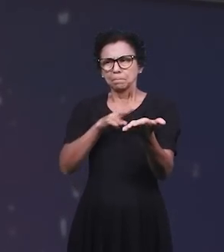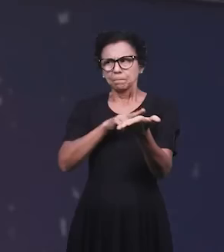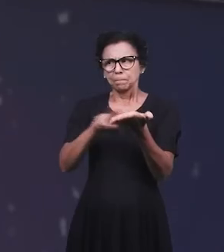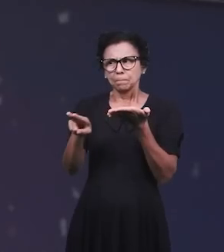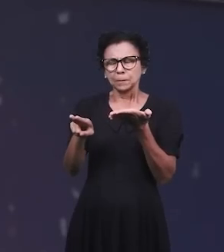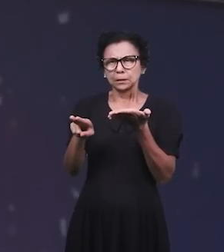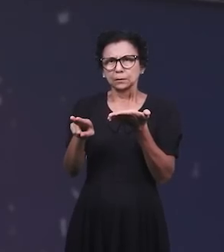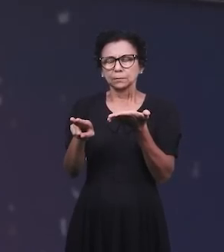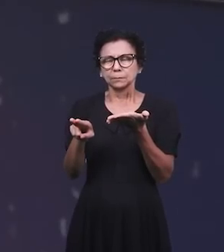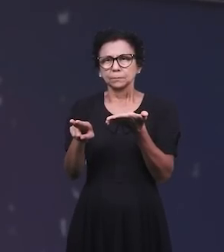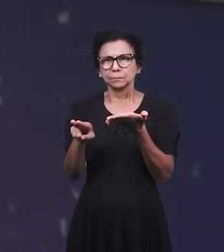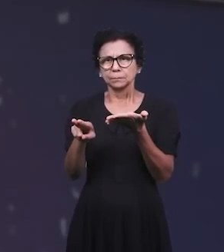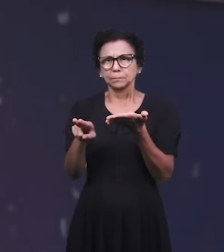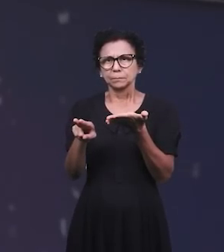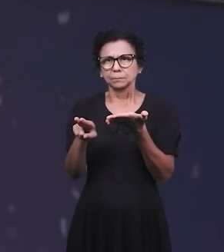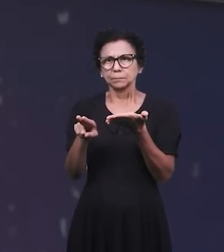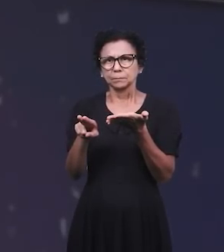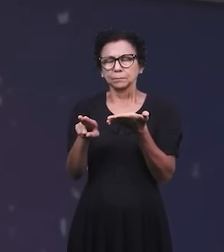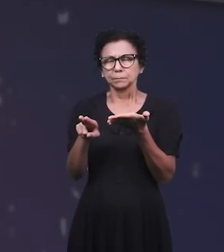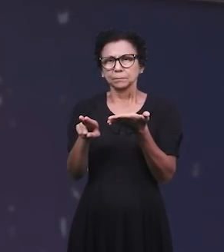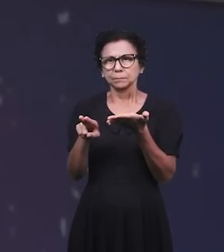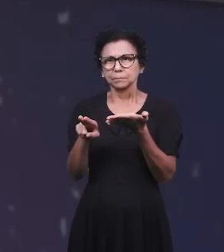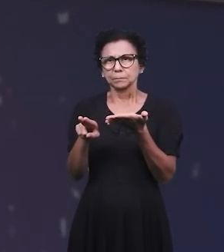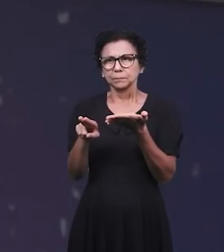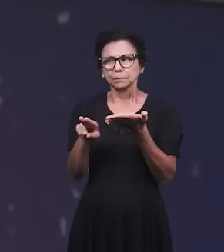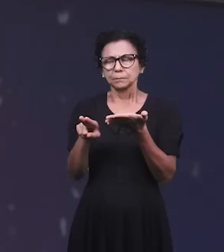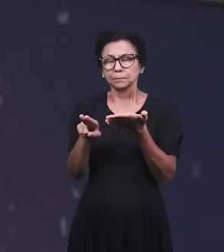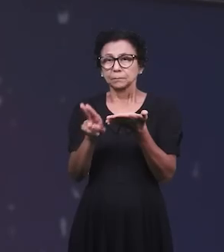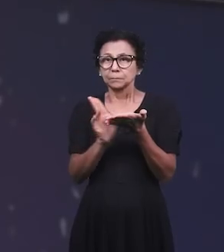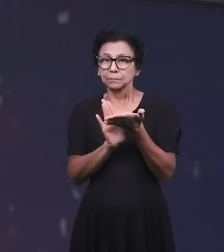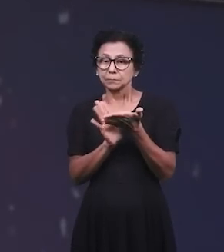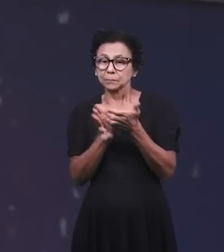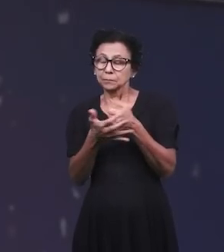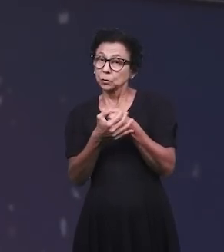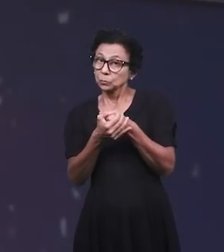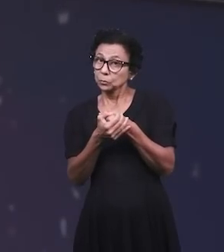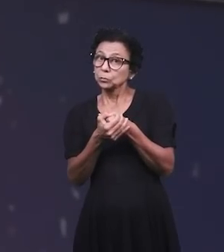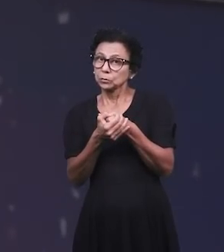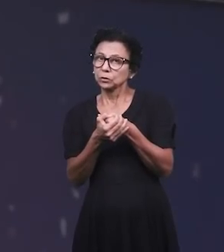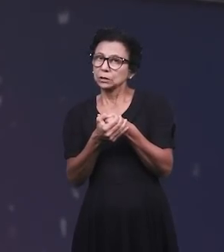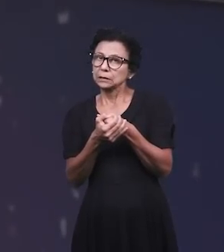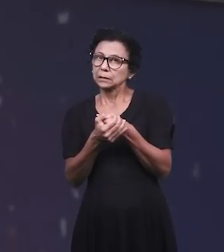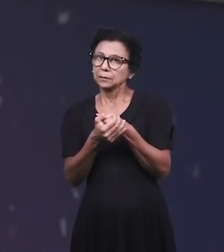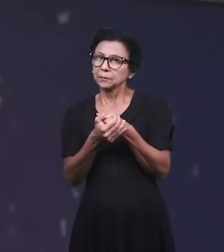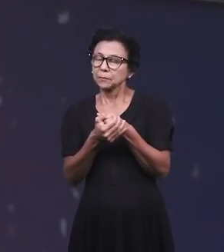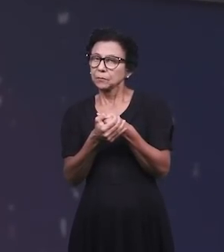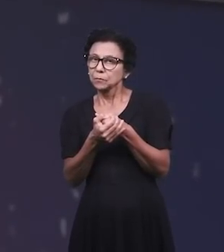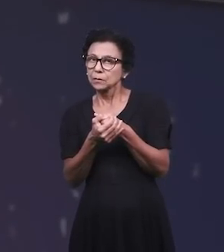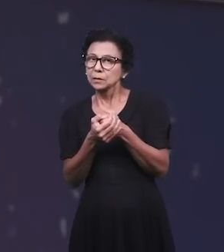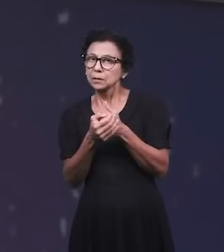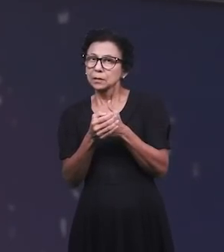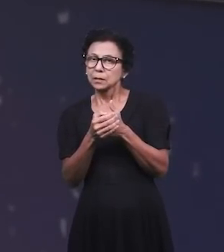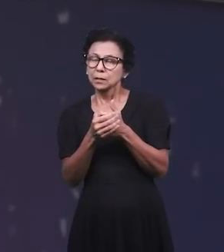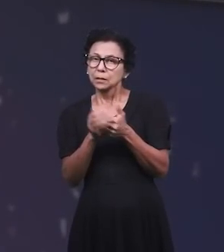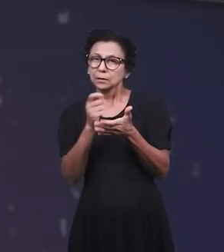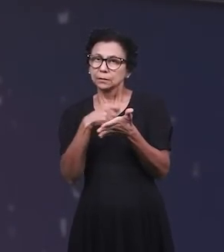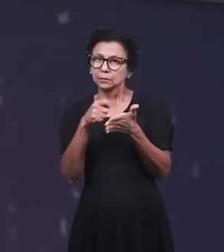mensagem, ela é, vamos dizer assim, escondida, ela fica escondida, ou seja, você vê um